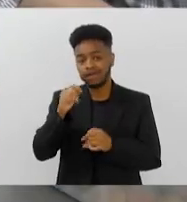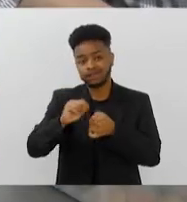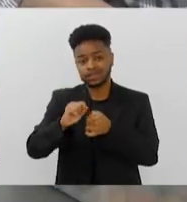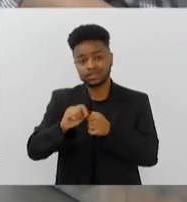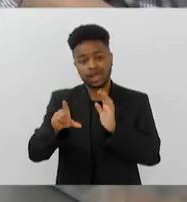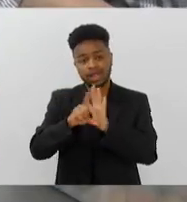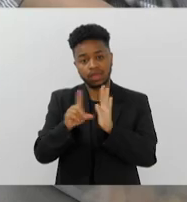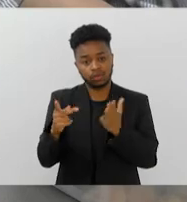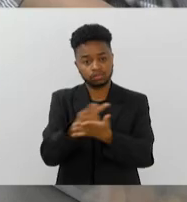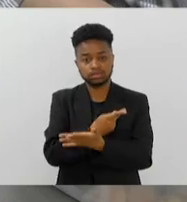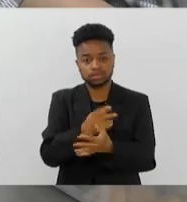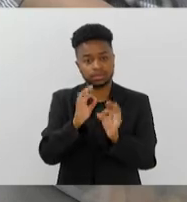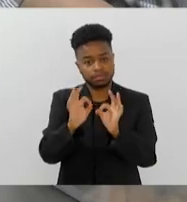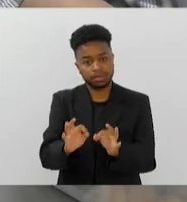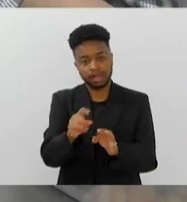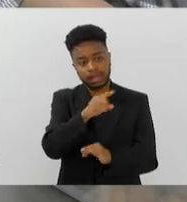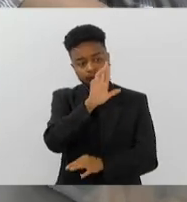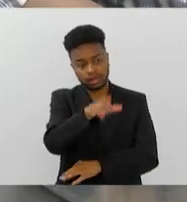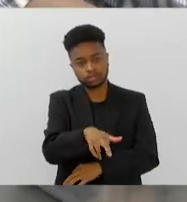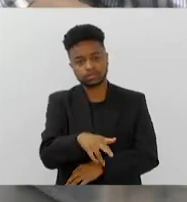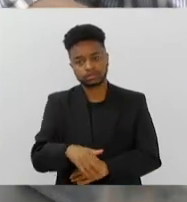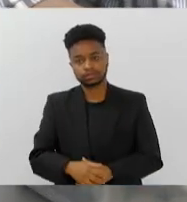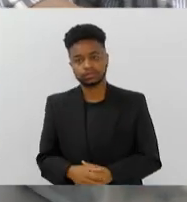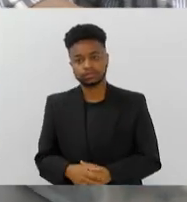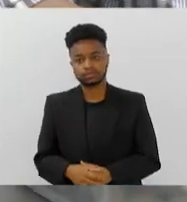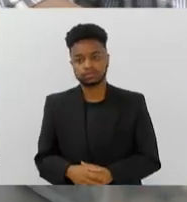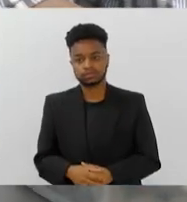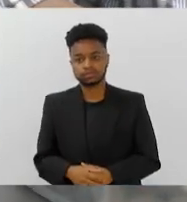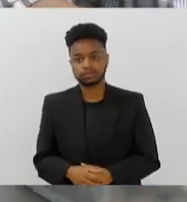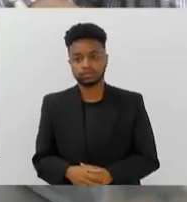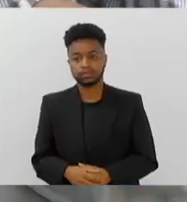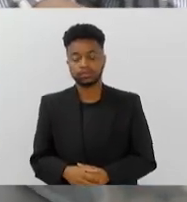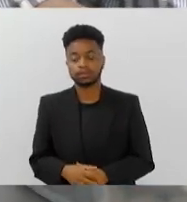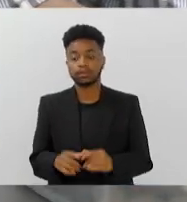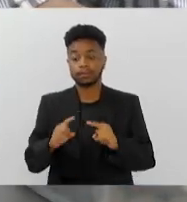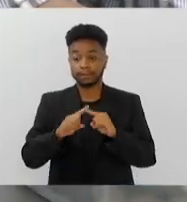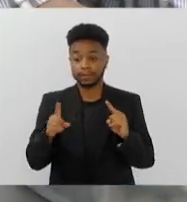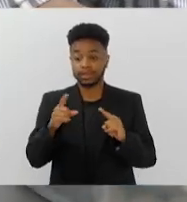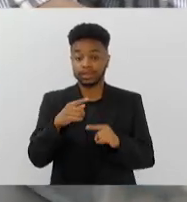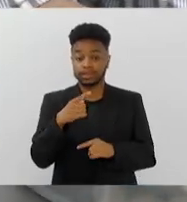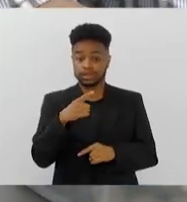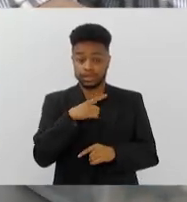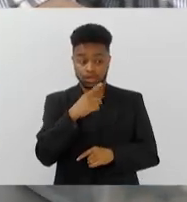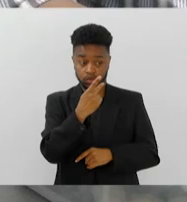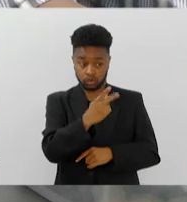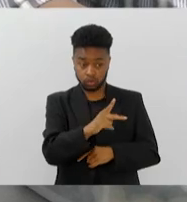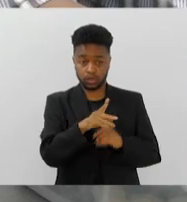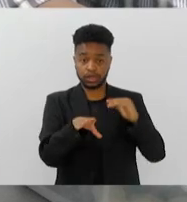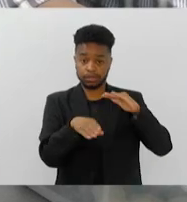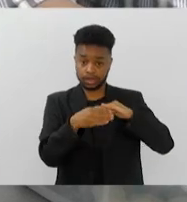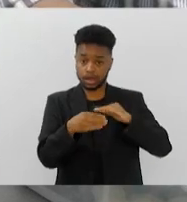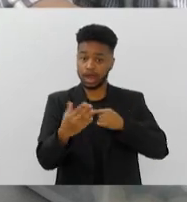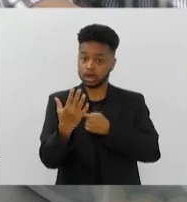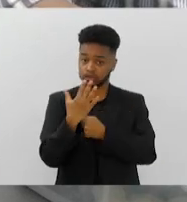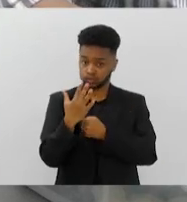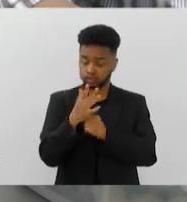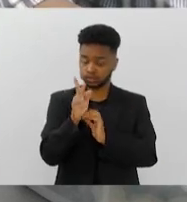toda a razão. Tentando aprimorar mais ainda, só isso. Além das suas emendas, que tornam o projeto